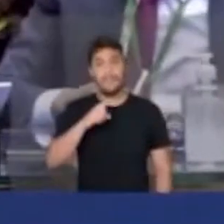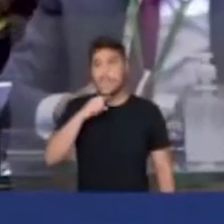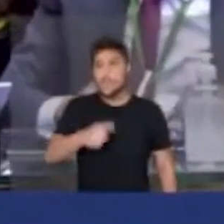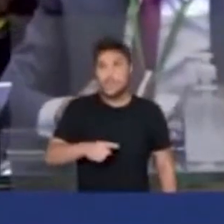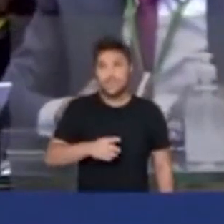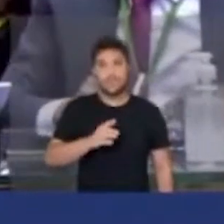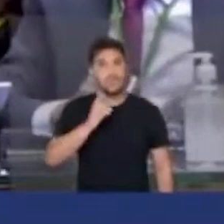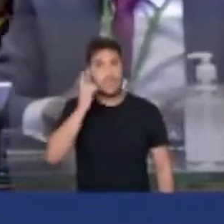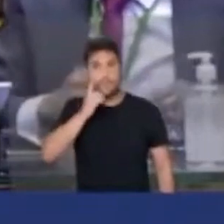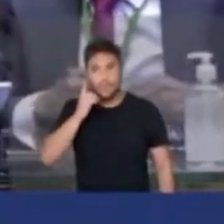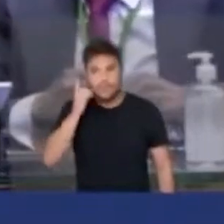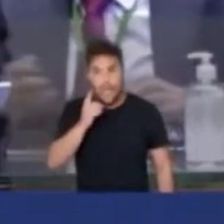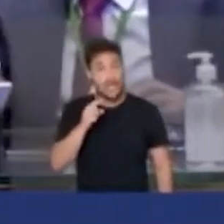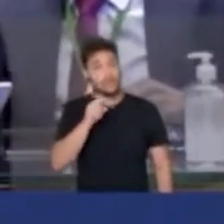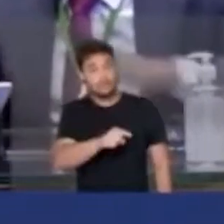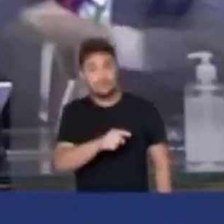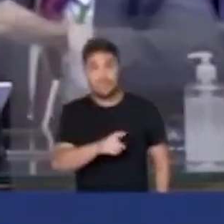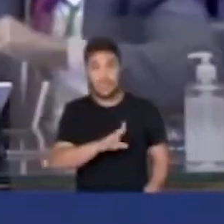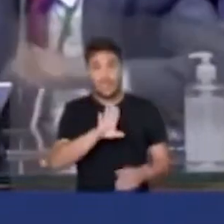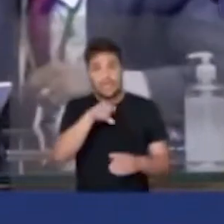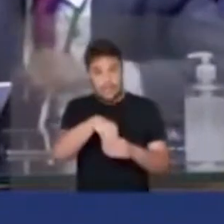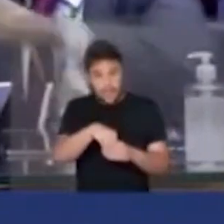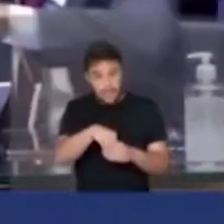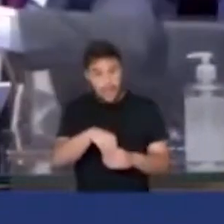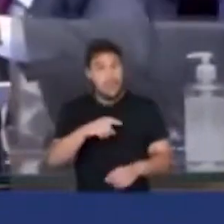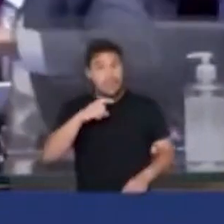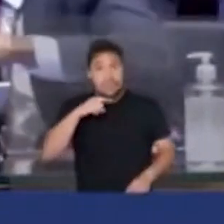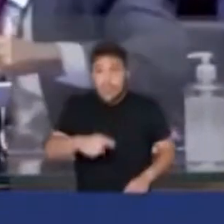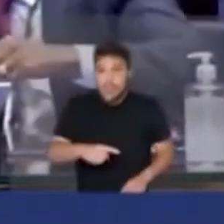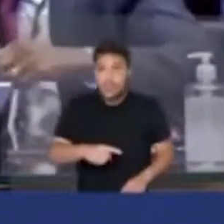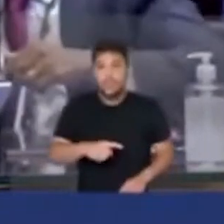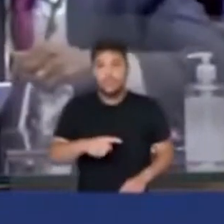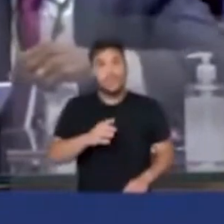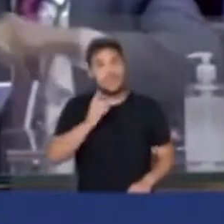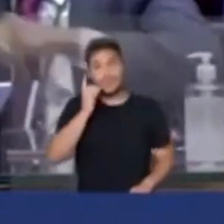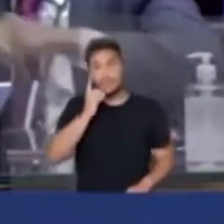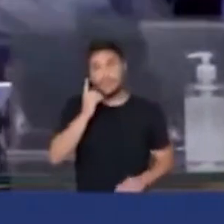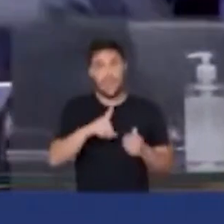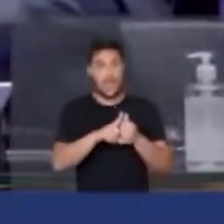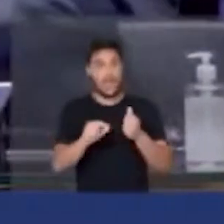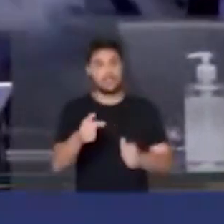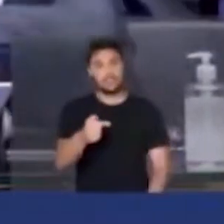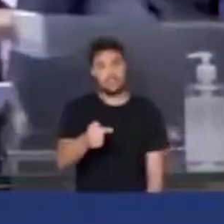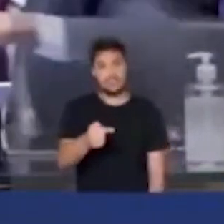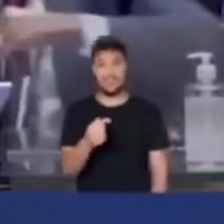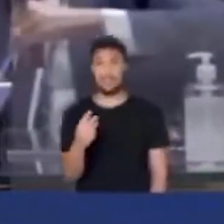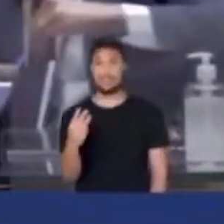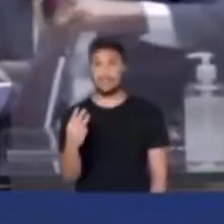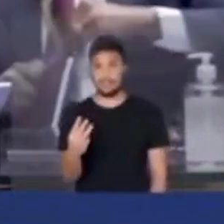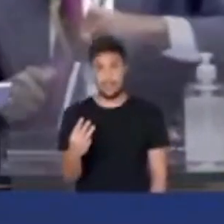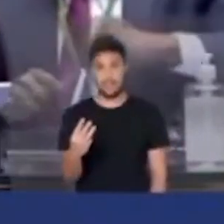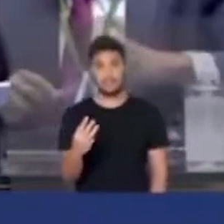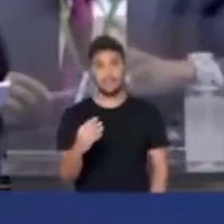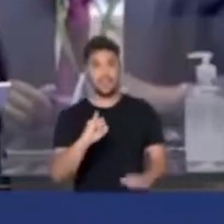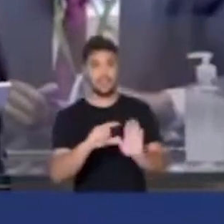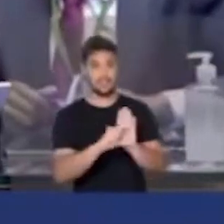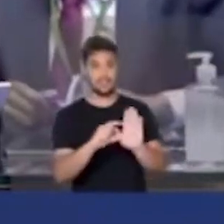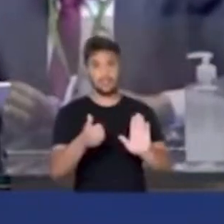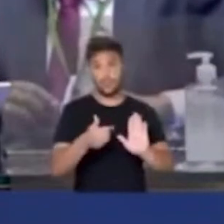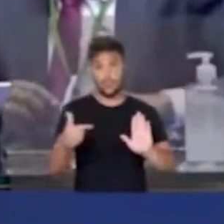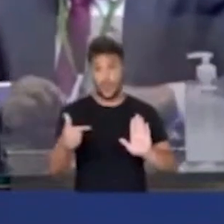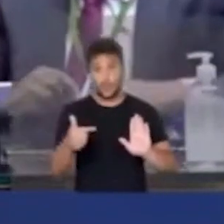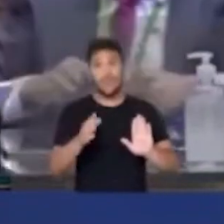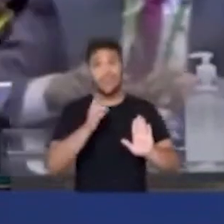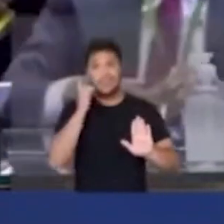do que diz o regimento, mas eu sei que é super comum os deputados usarem do tempo da liderança, que é o que está acontecendo ali, a discussão é essa, pode ou não pode usar o espaço da